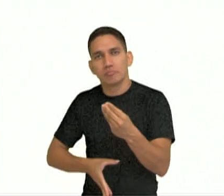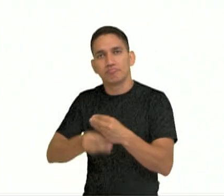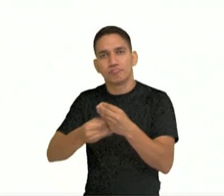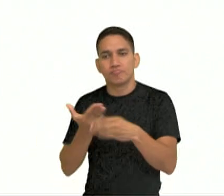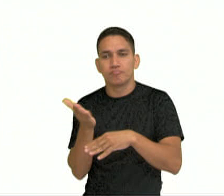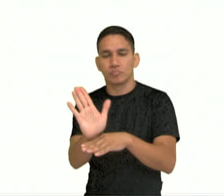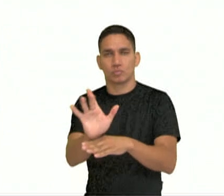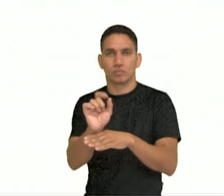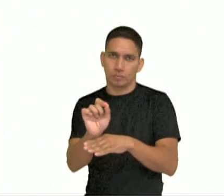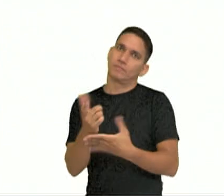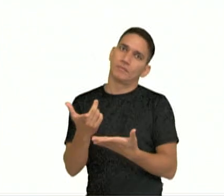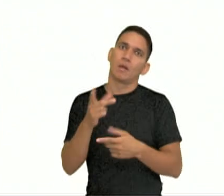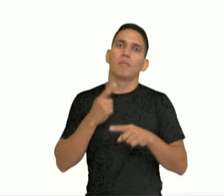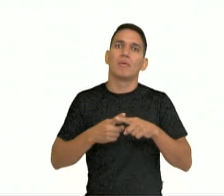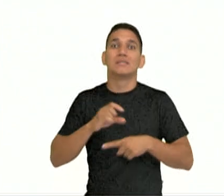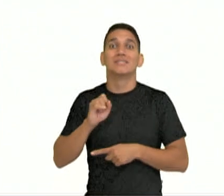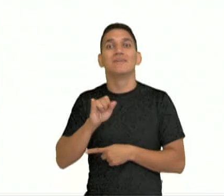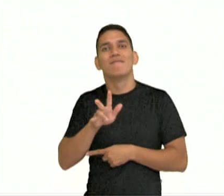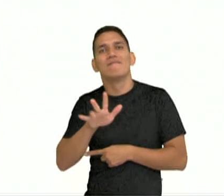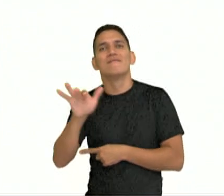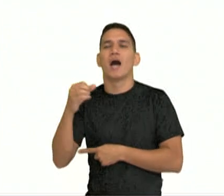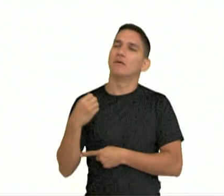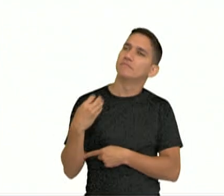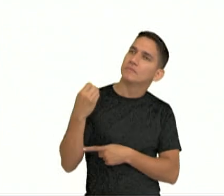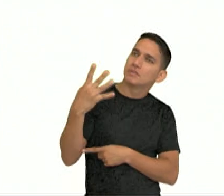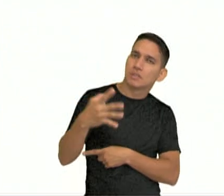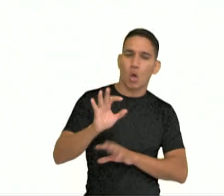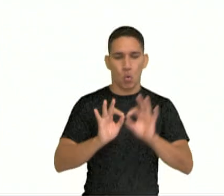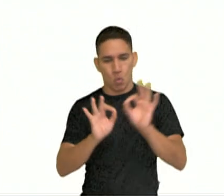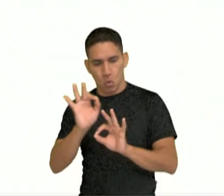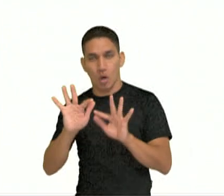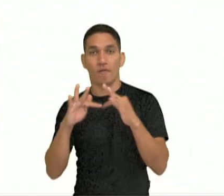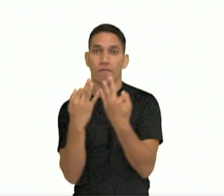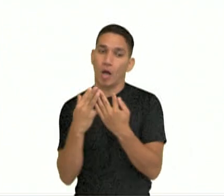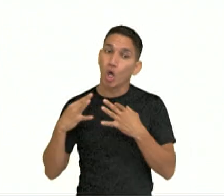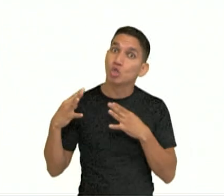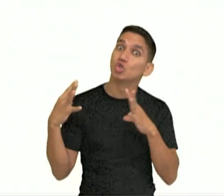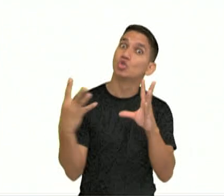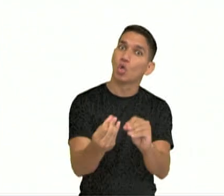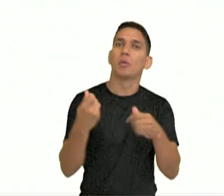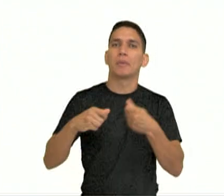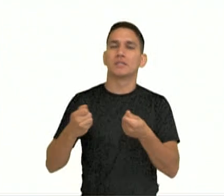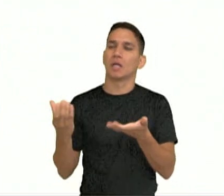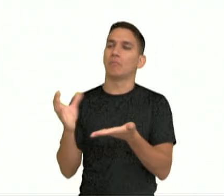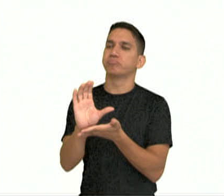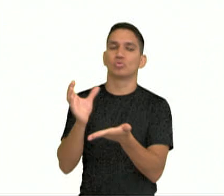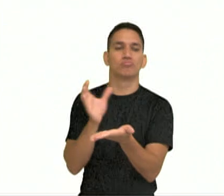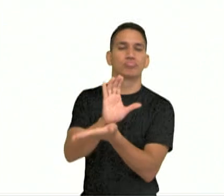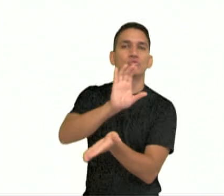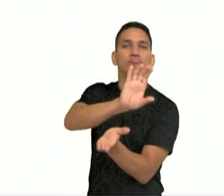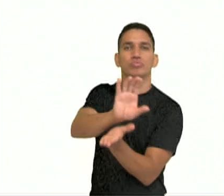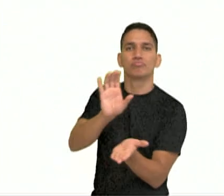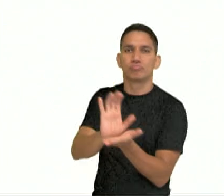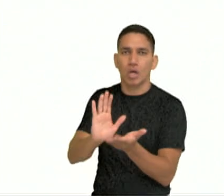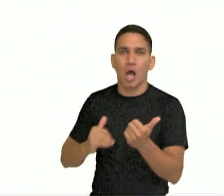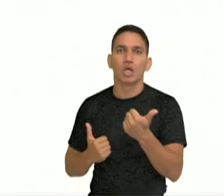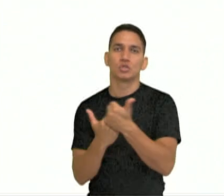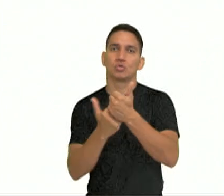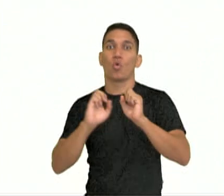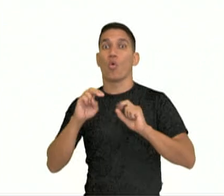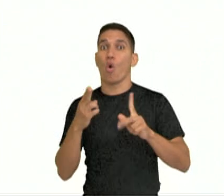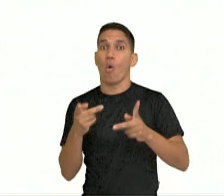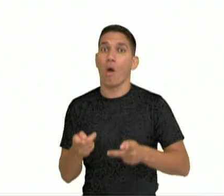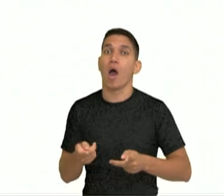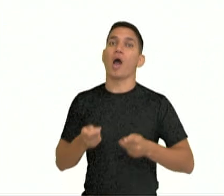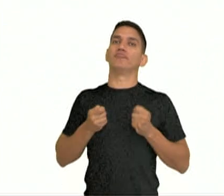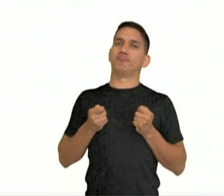porque se você vai fazer uma viagem planejada, familiar, todos devem contribuir. Então, de uma maneira ou de outra, ou